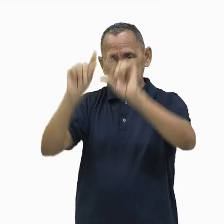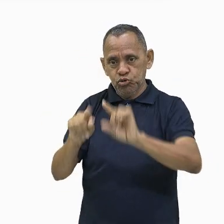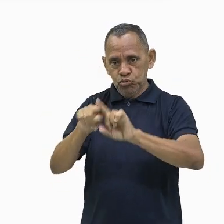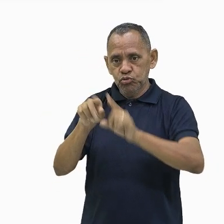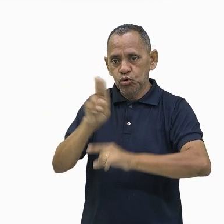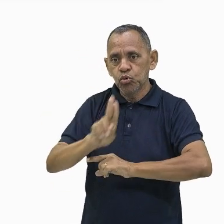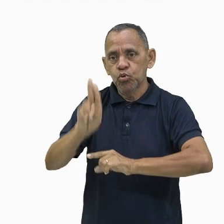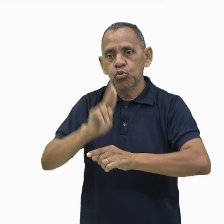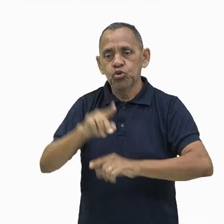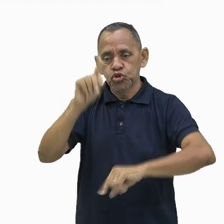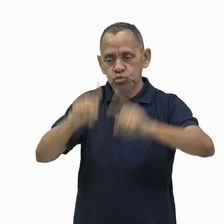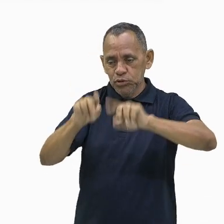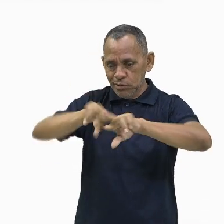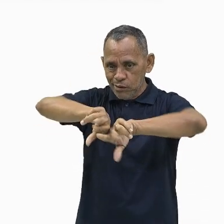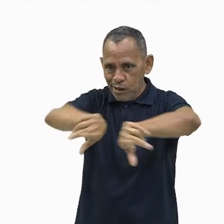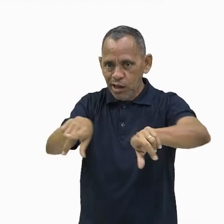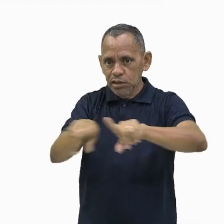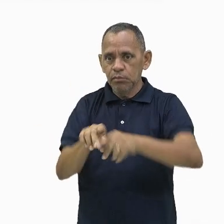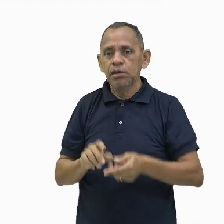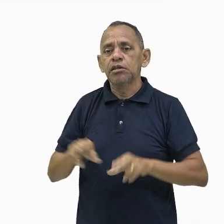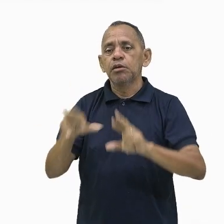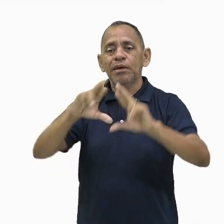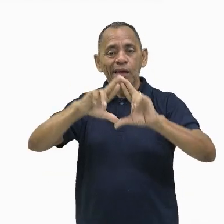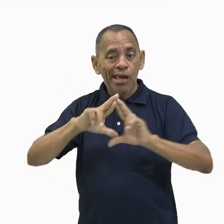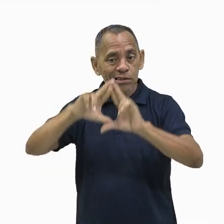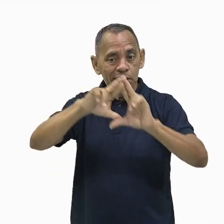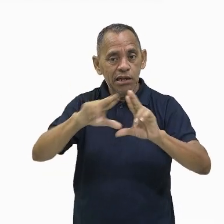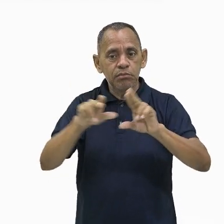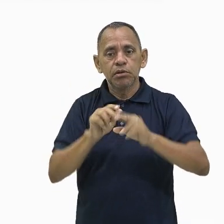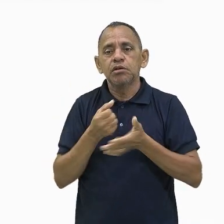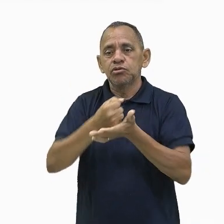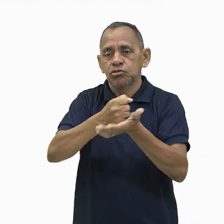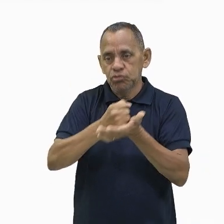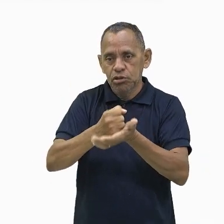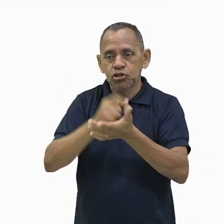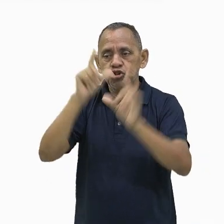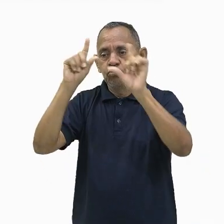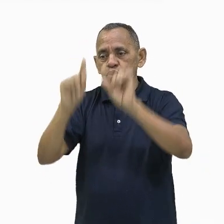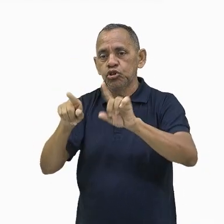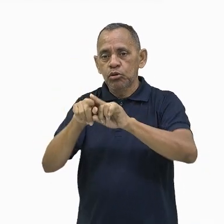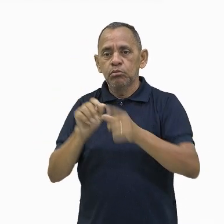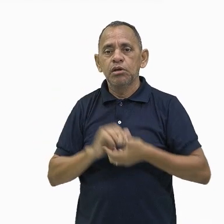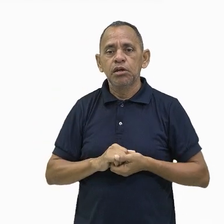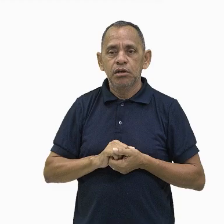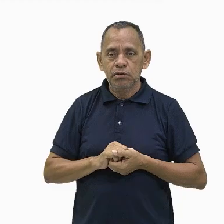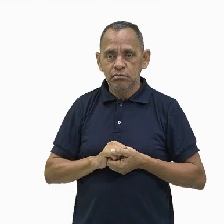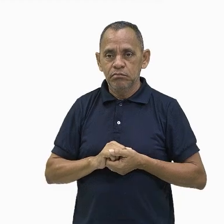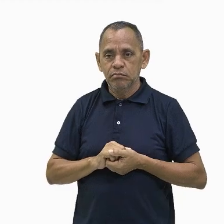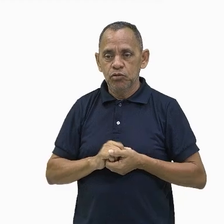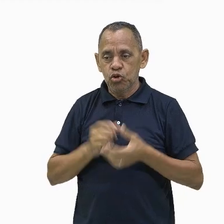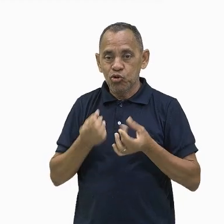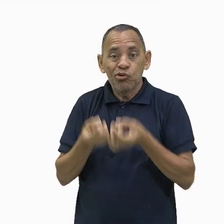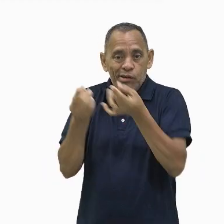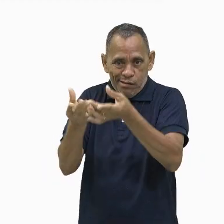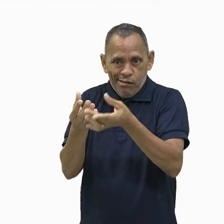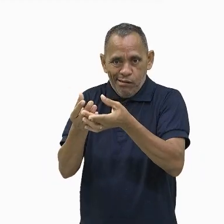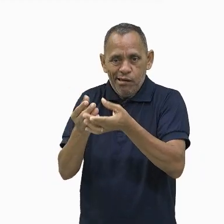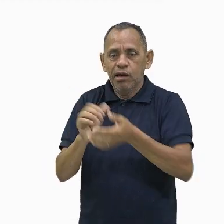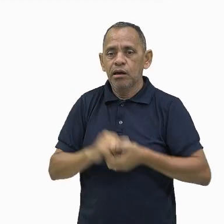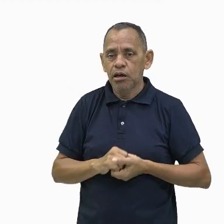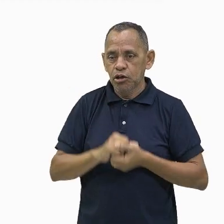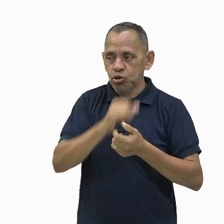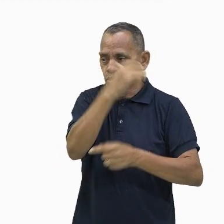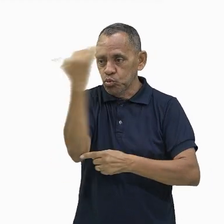recursos e a reciclagem, ajudando aí a diminuir a pressão sobre os ecossistemas, permitindo assim que